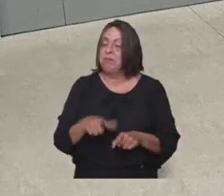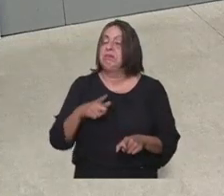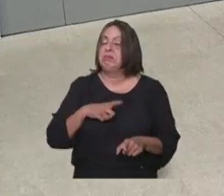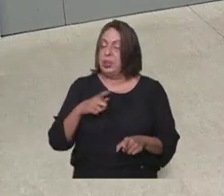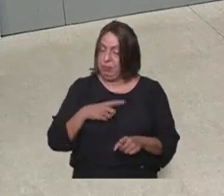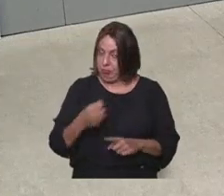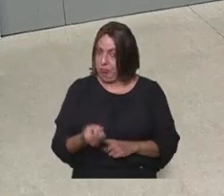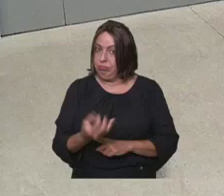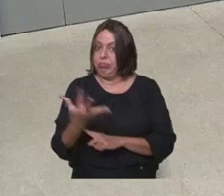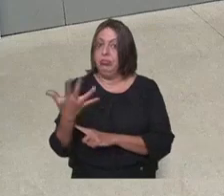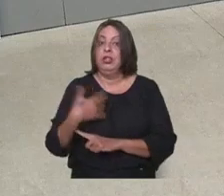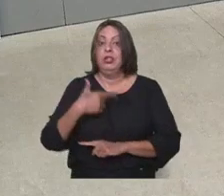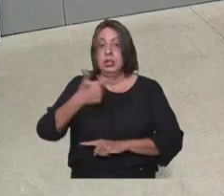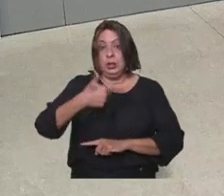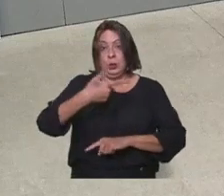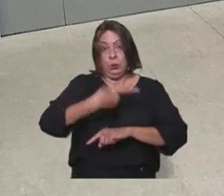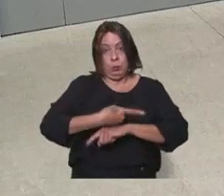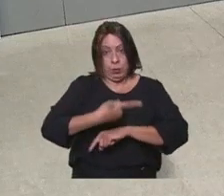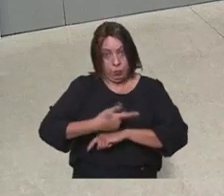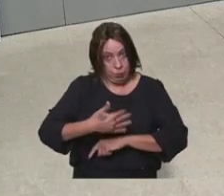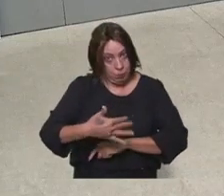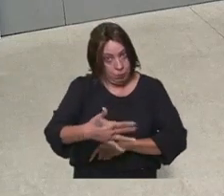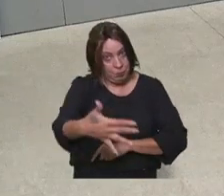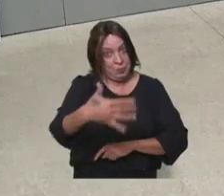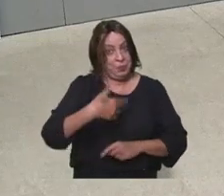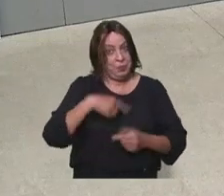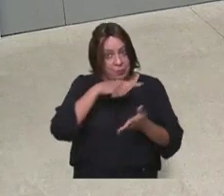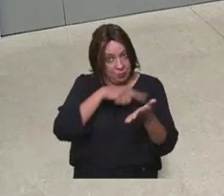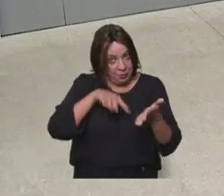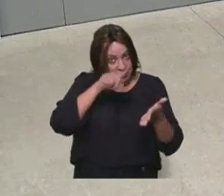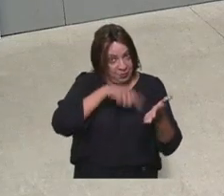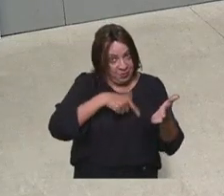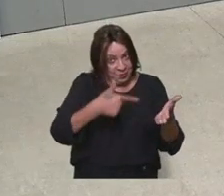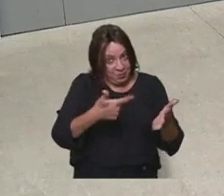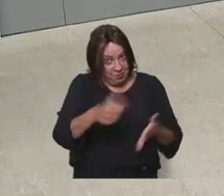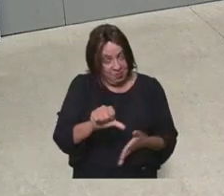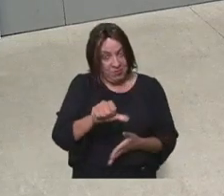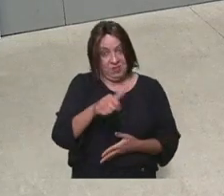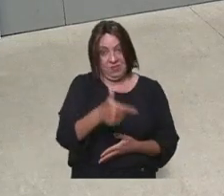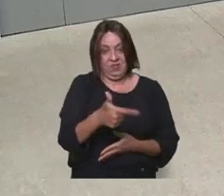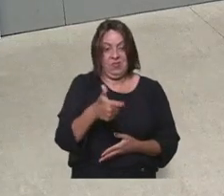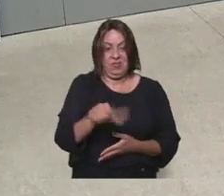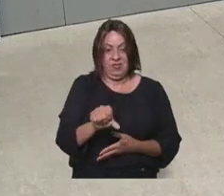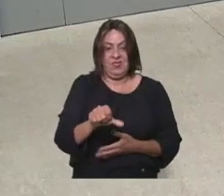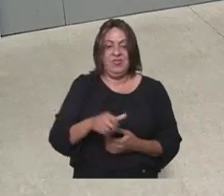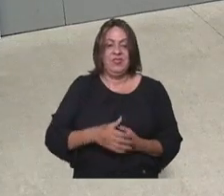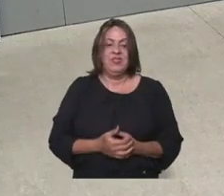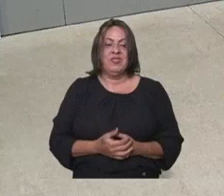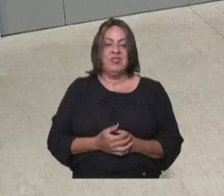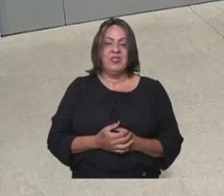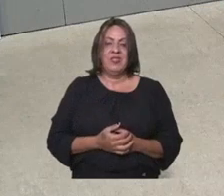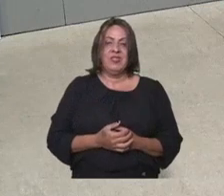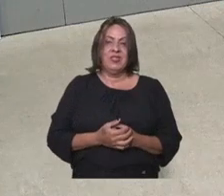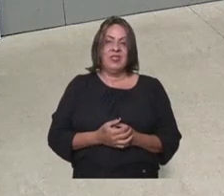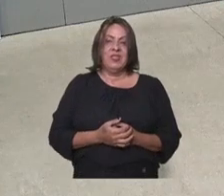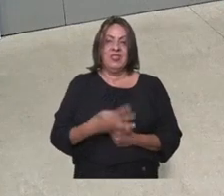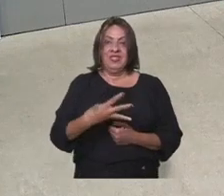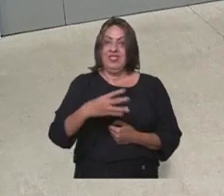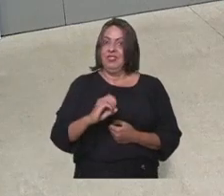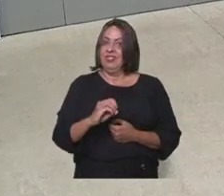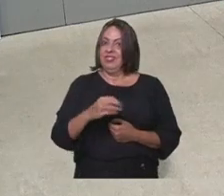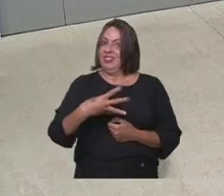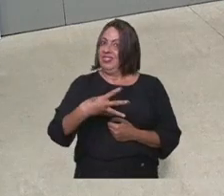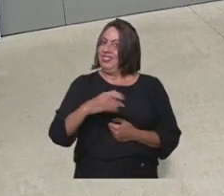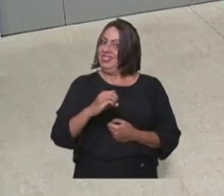ainda hoje, esse é o nosso segundo prêmio em andamento. Marque 29, 29. 29 subiu, subiu também o